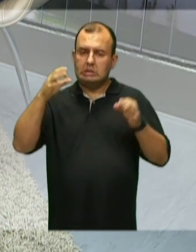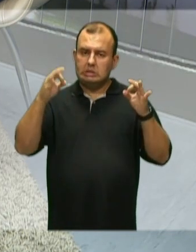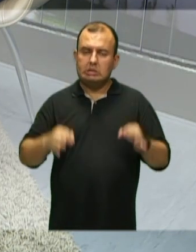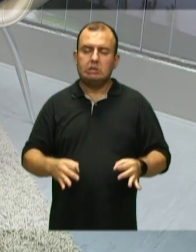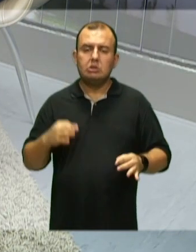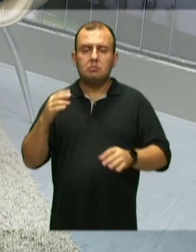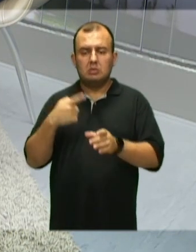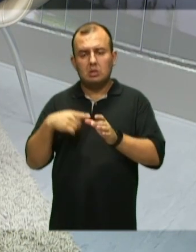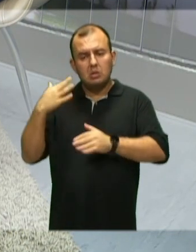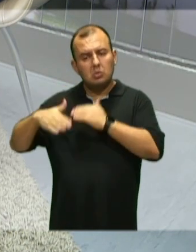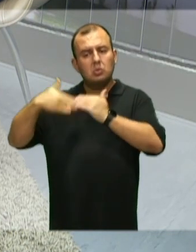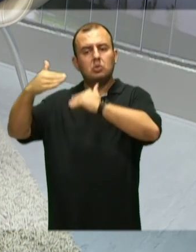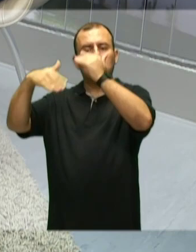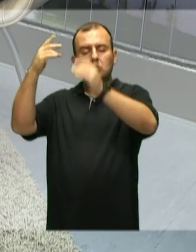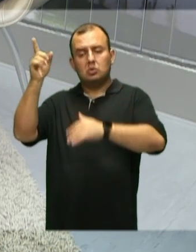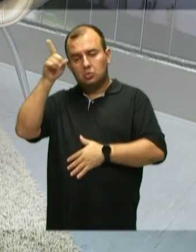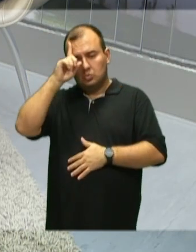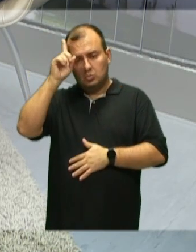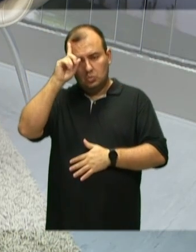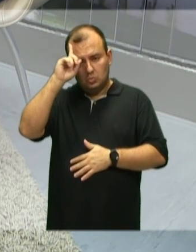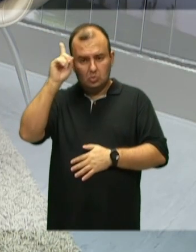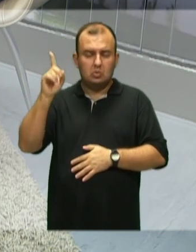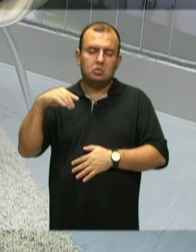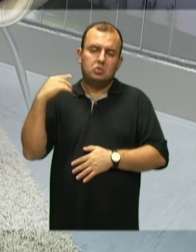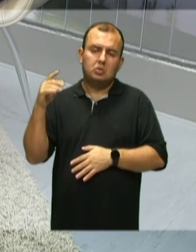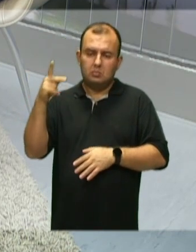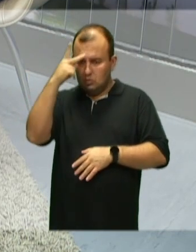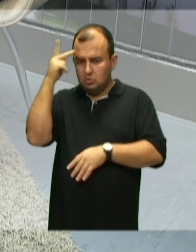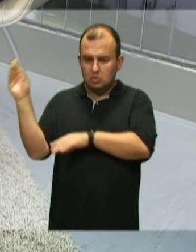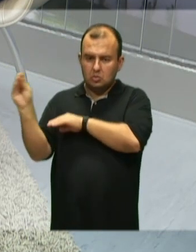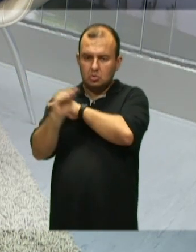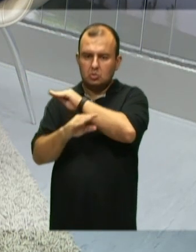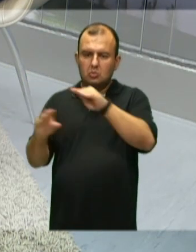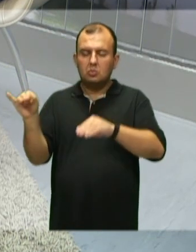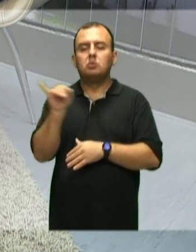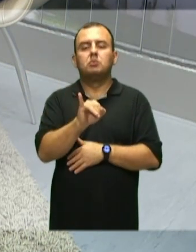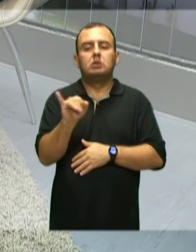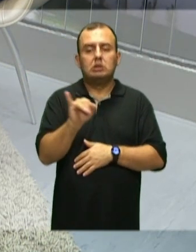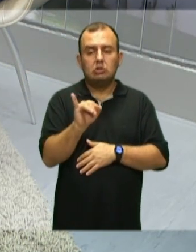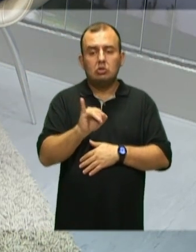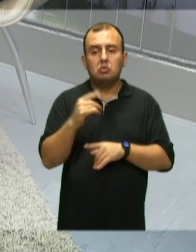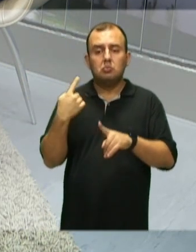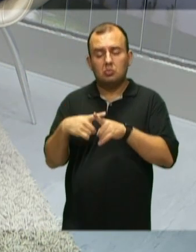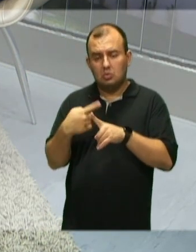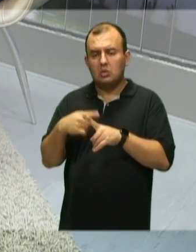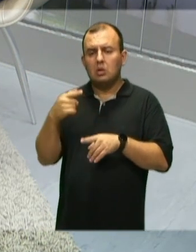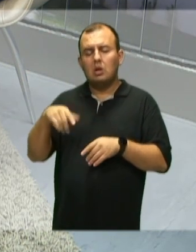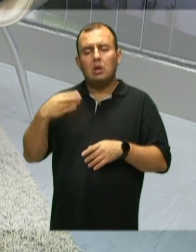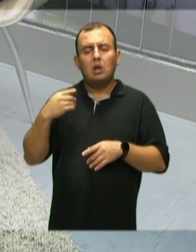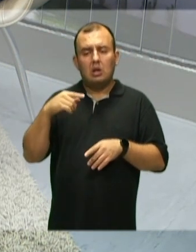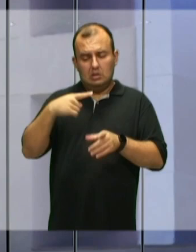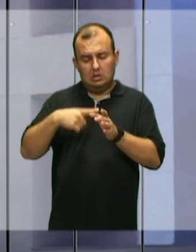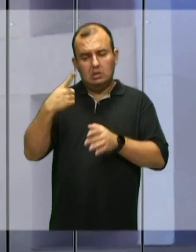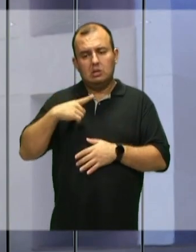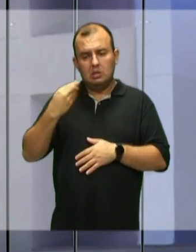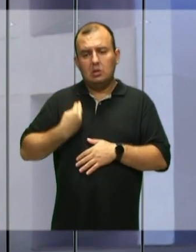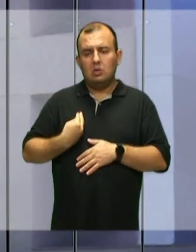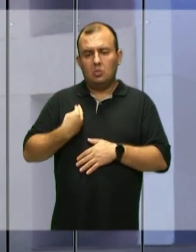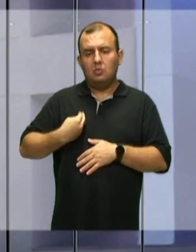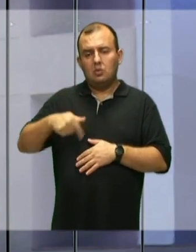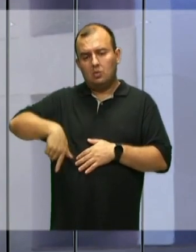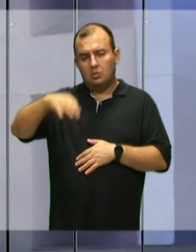Progressista e uma cidade que cresce todos os dias né todos os dias as pessoas migram para Itajaí elas vêm morar aqui porque a cidade tem qualidade de vida é claro que nós estamos